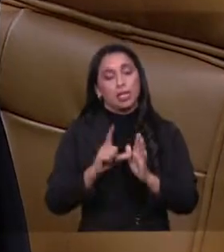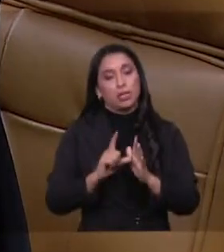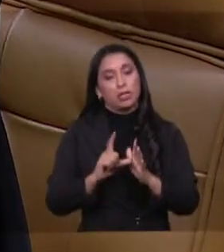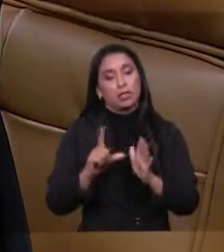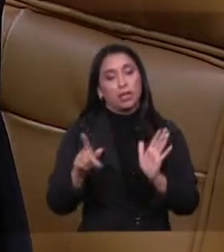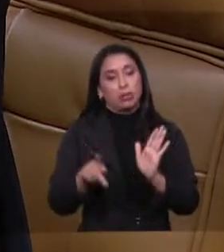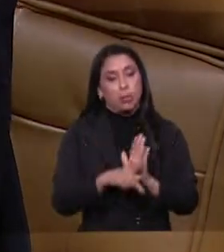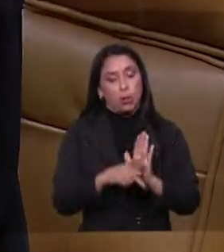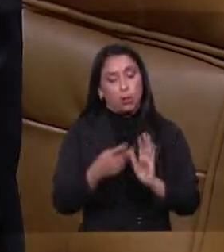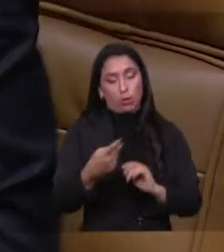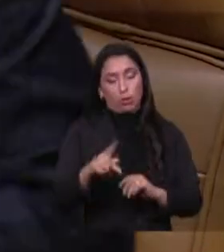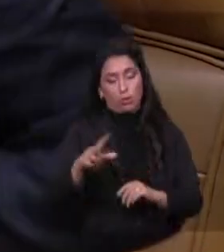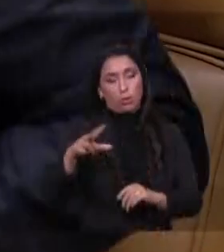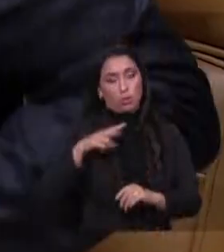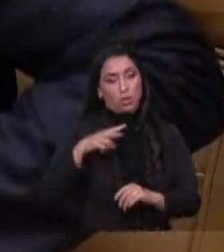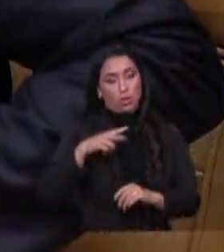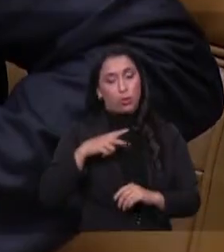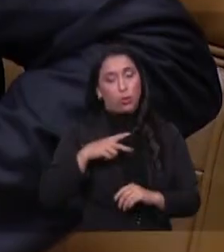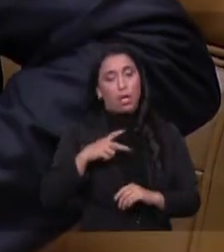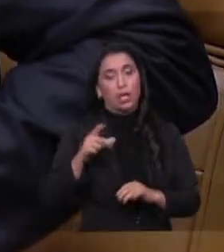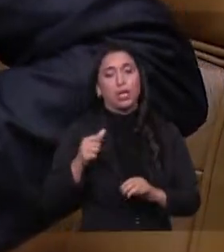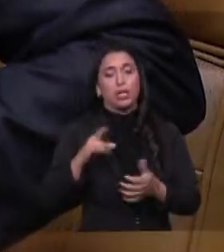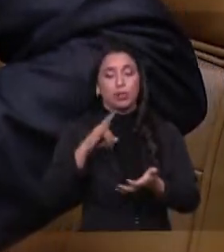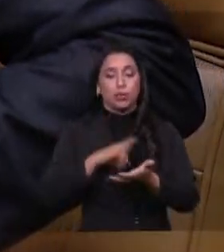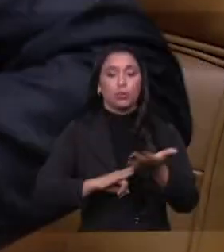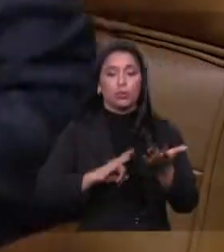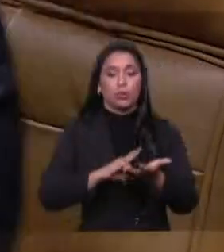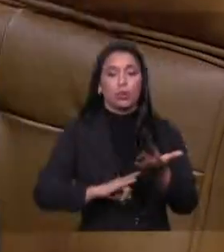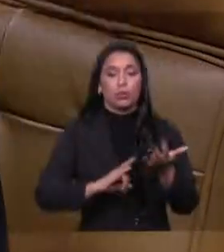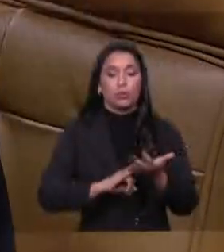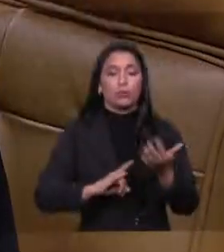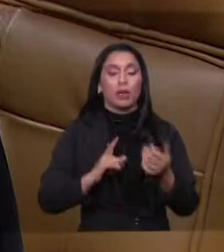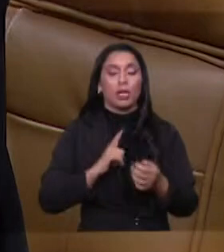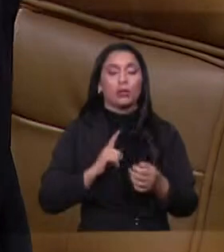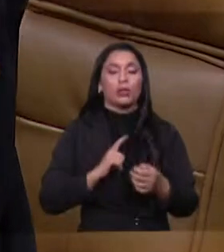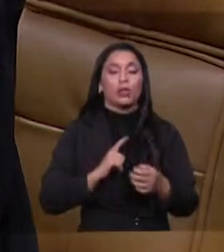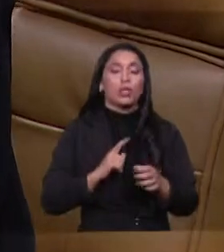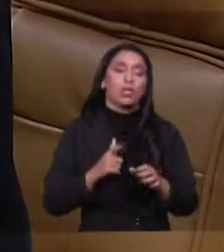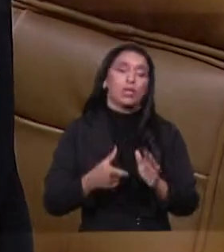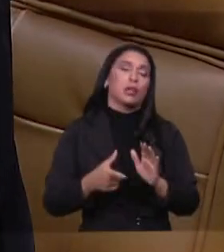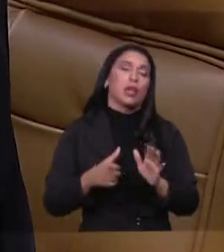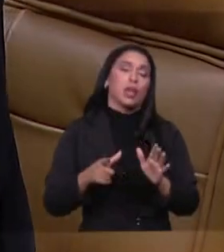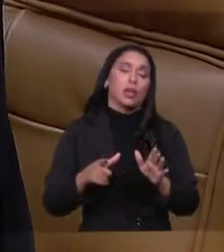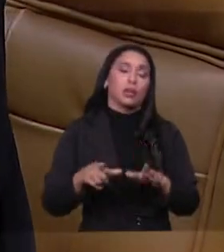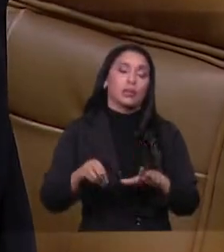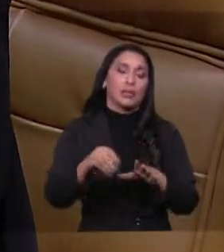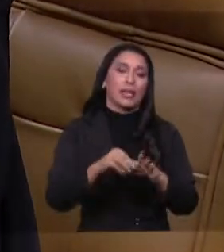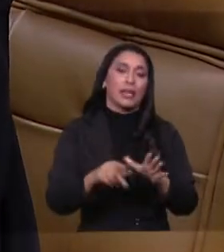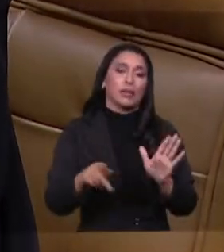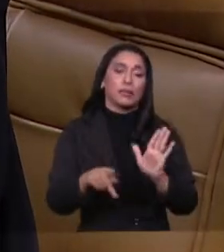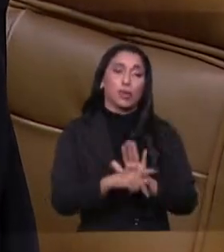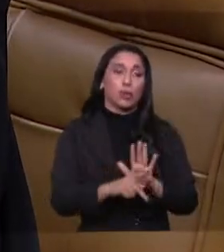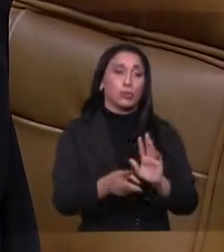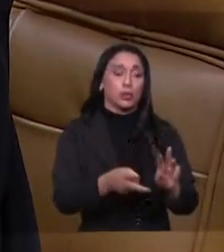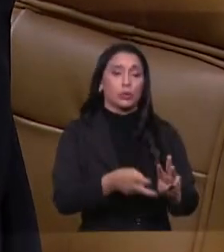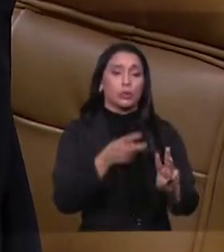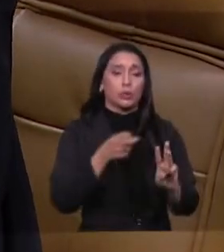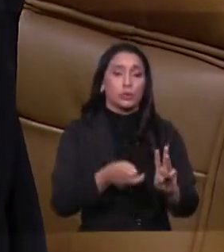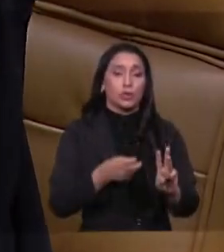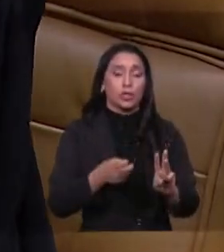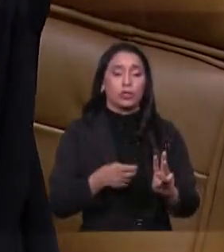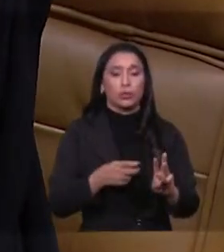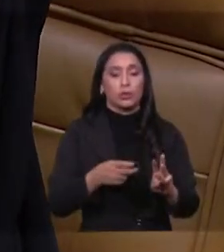para particulares, com a consequente titulação sobre terras originariamente indígenas, gerando expectativa